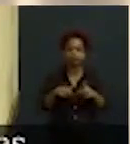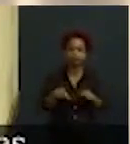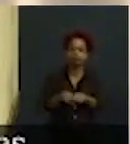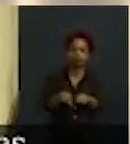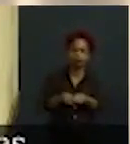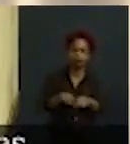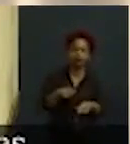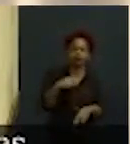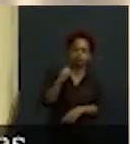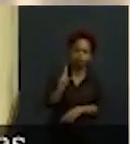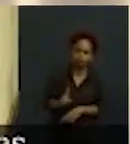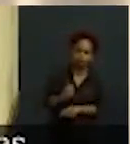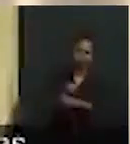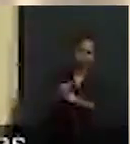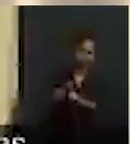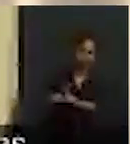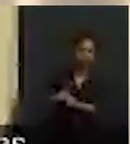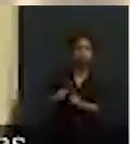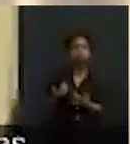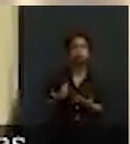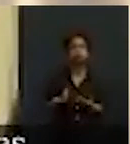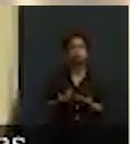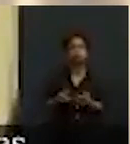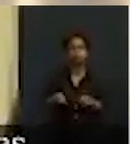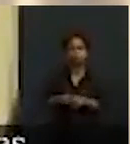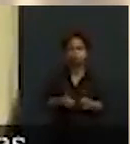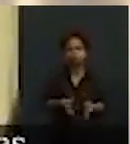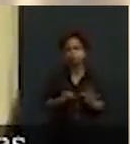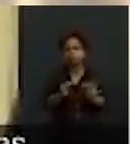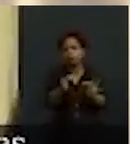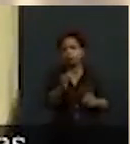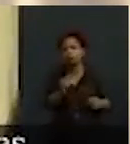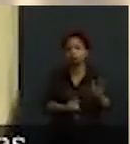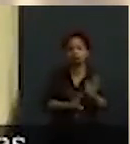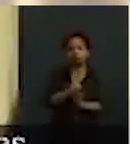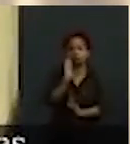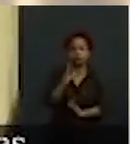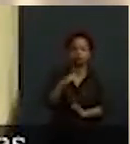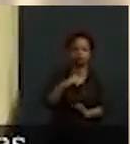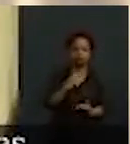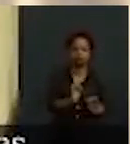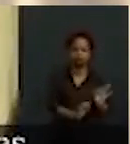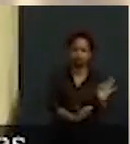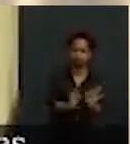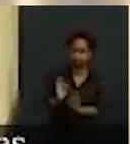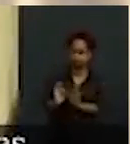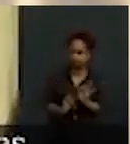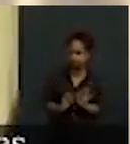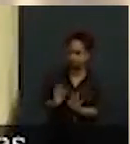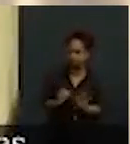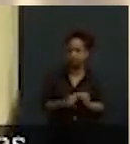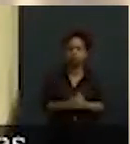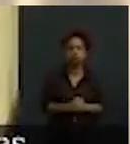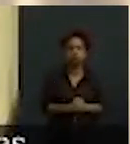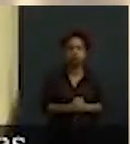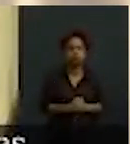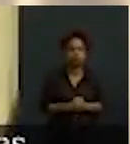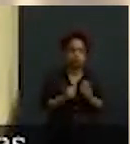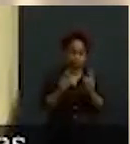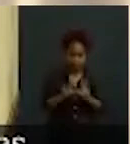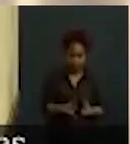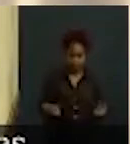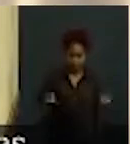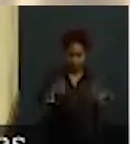na proteção dos direitos sociais e modernidade do ponto de vista organizacional. Sob essa